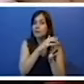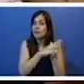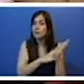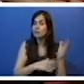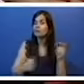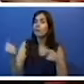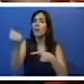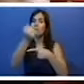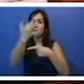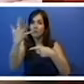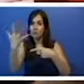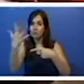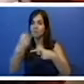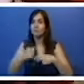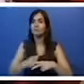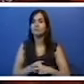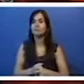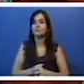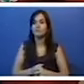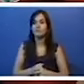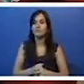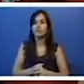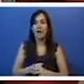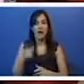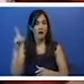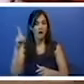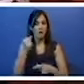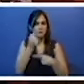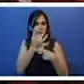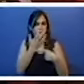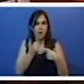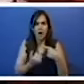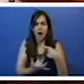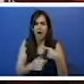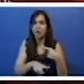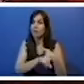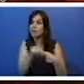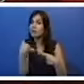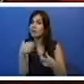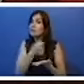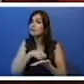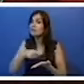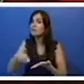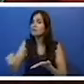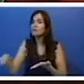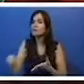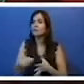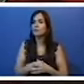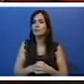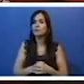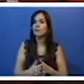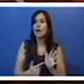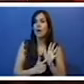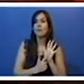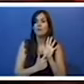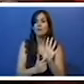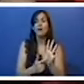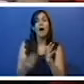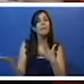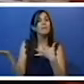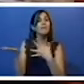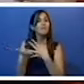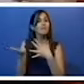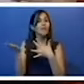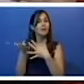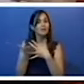numerador parte de cima dessas frações vocês vão escrever representam a